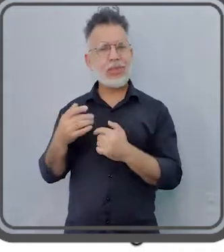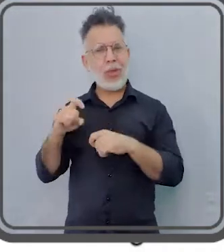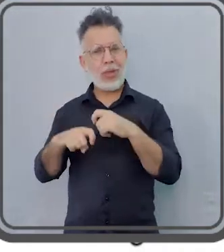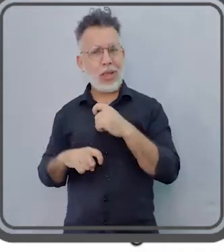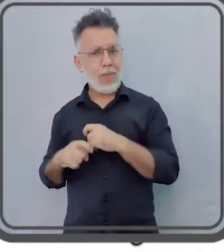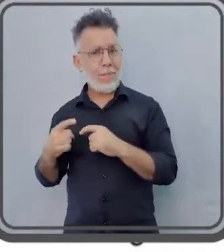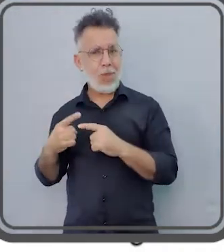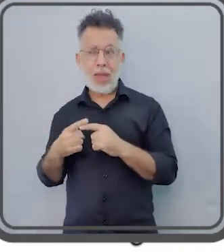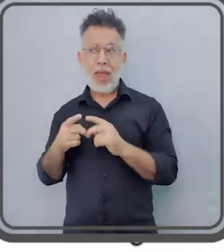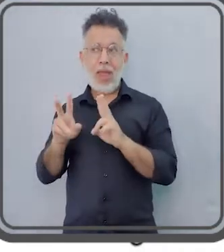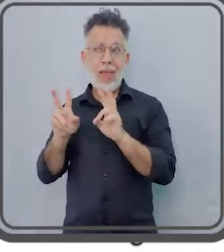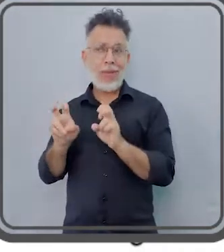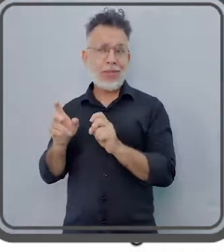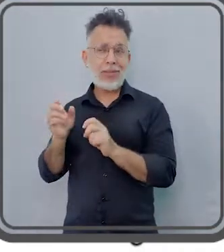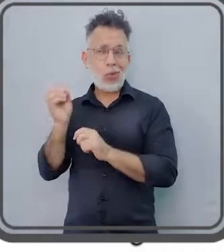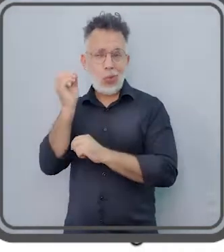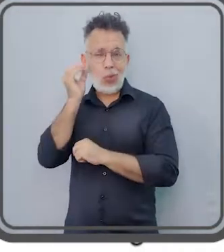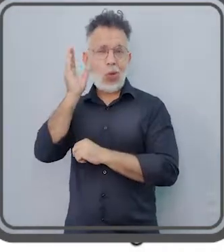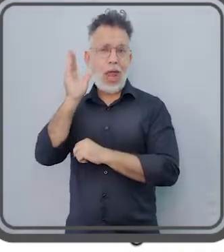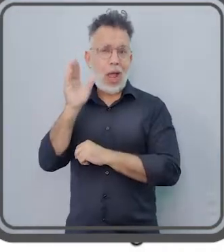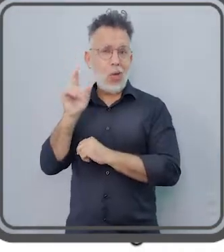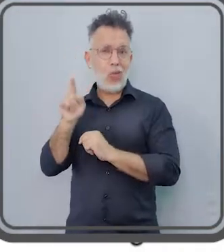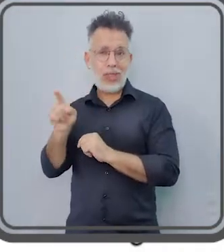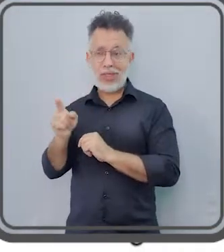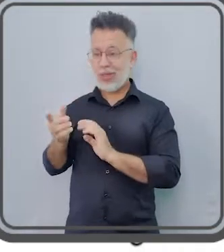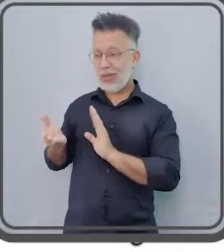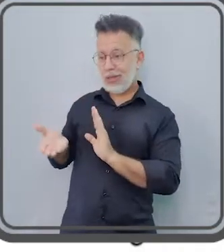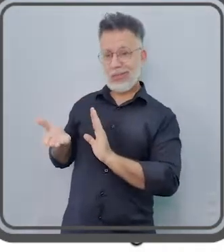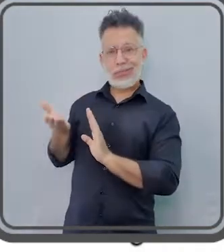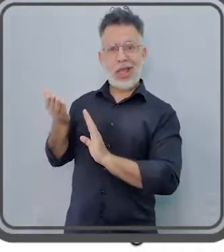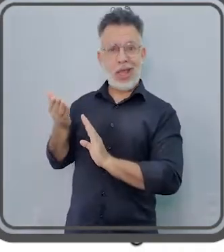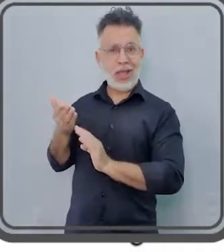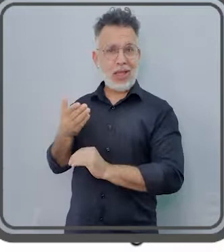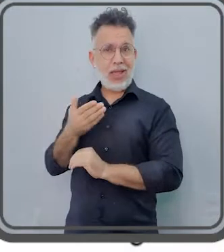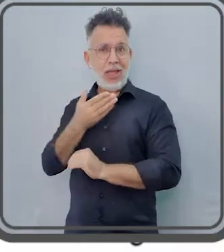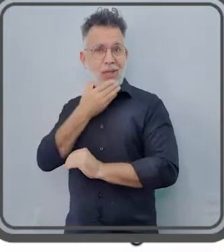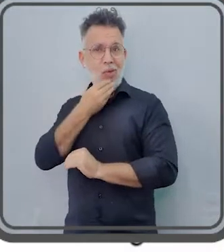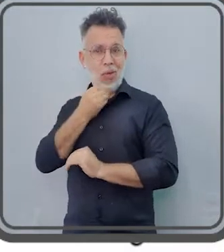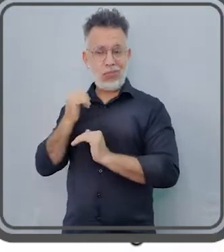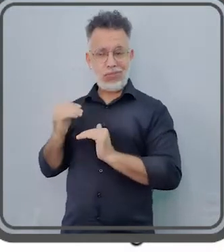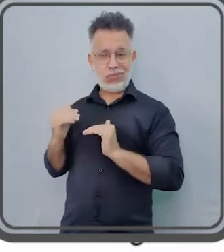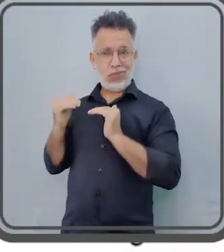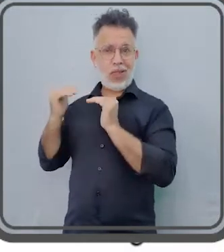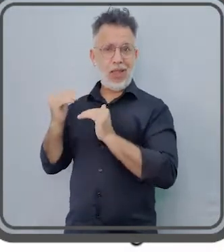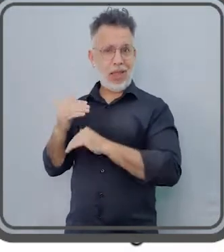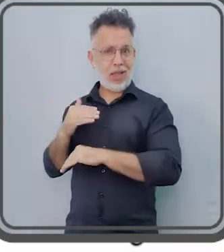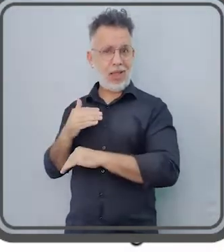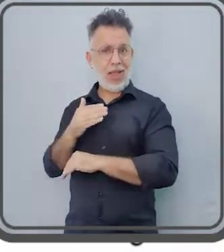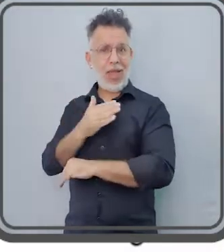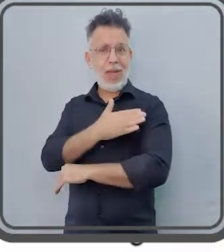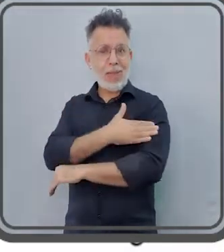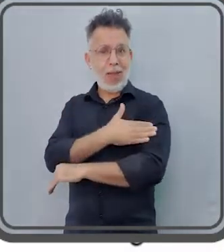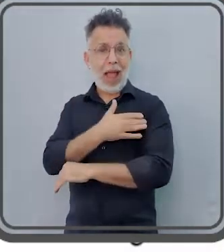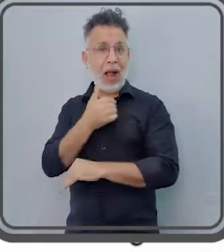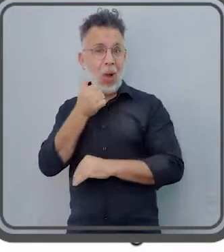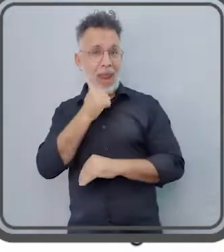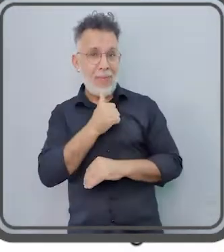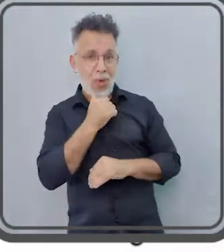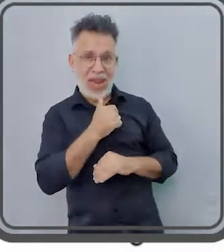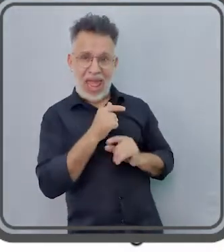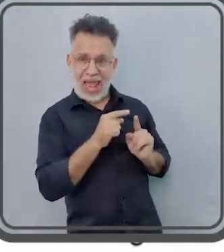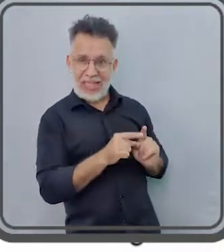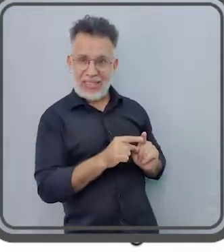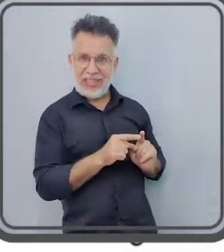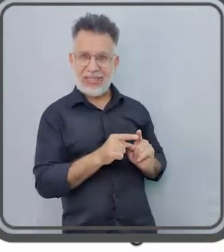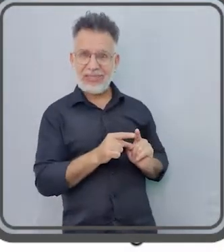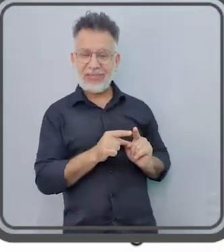conversa, porque também tem uma questão cultural que ali só enaltece o quanto de repertório ele tem nessa conversa. Nós, mulheres, se